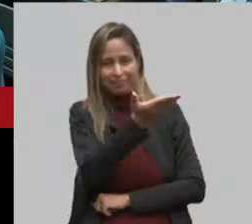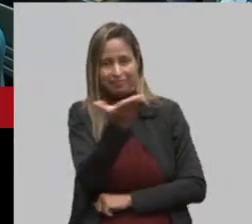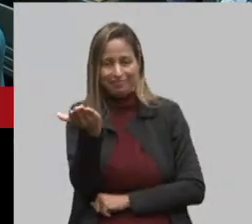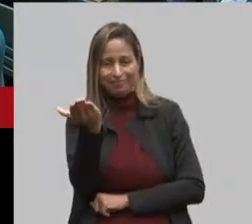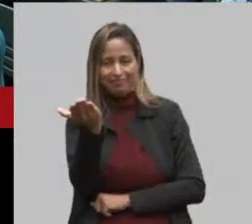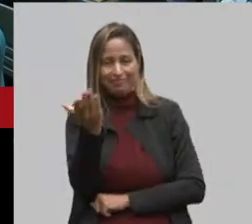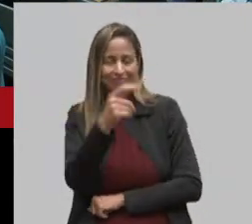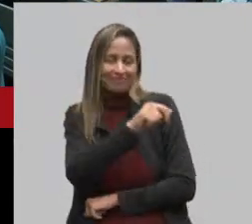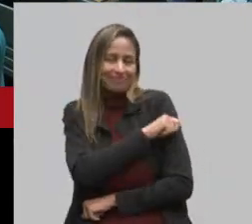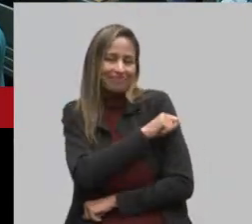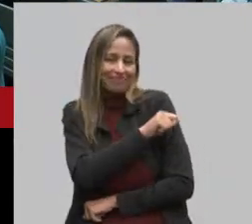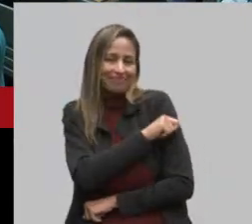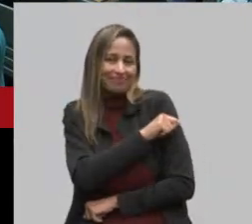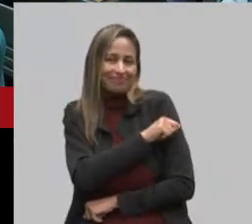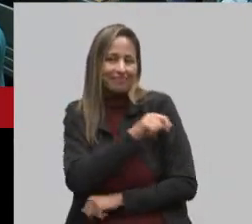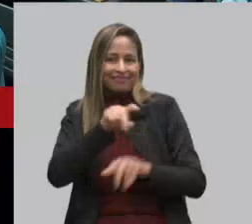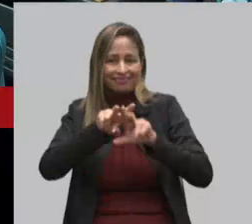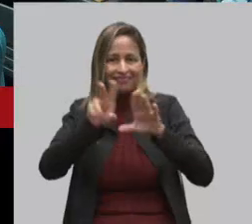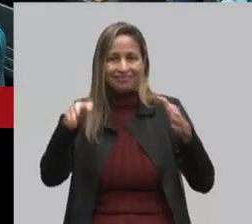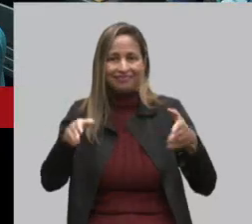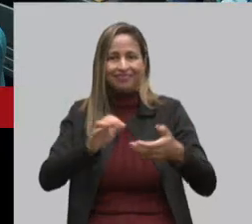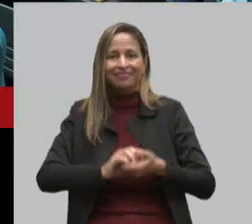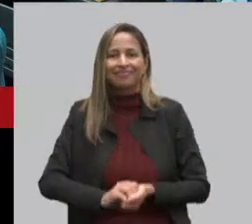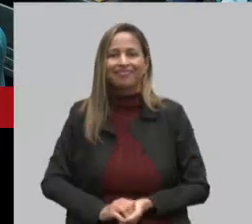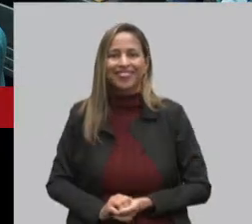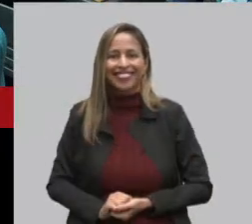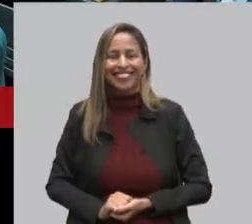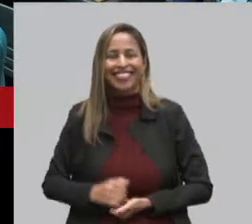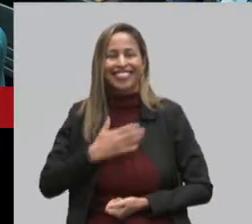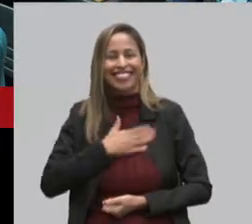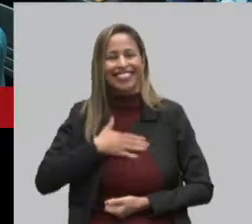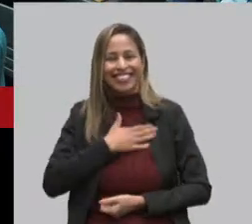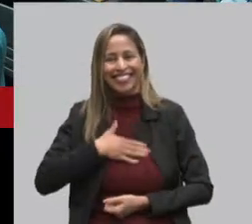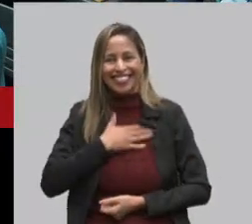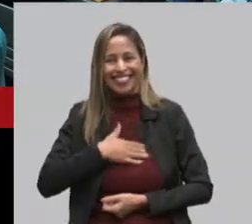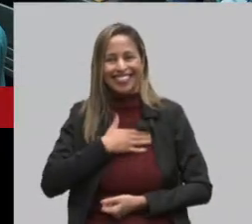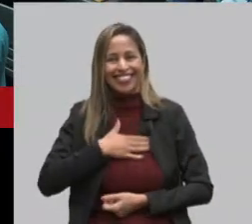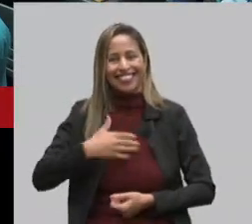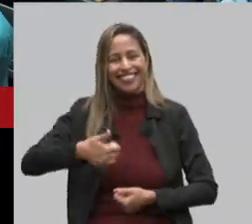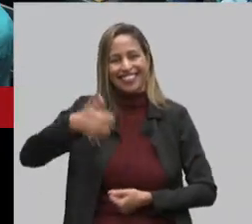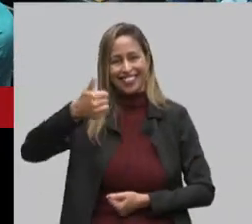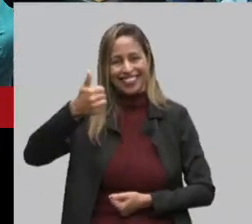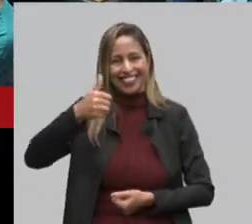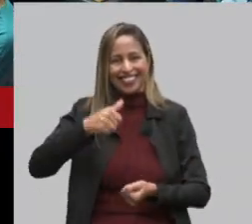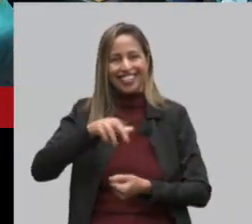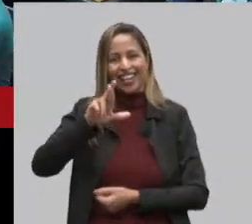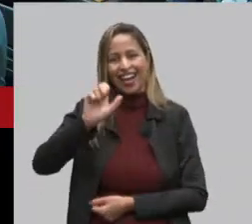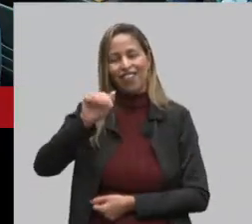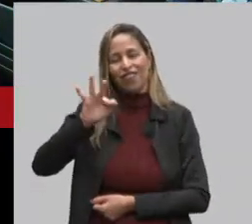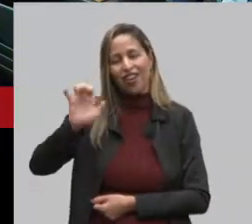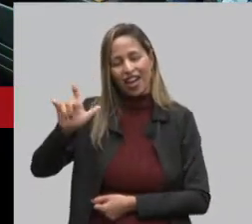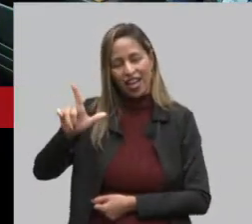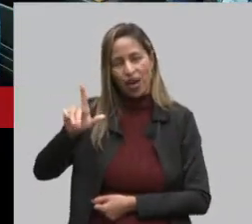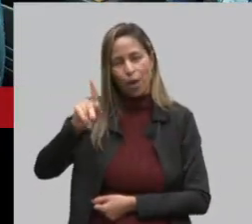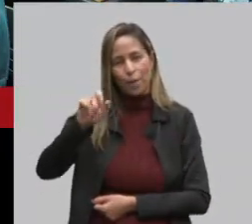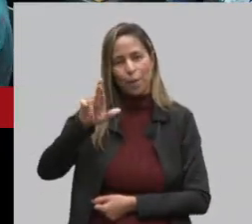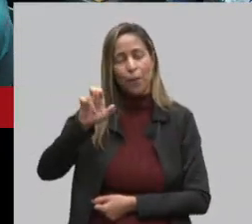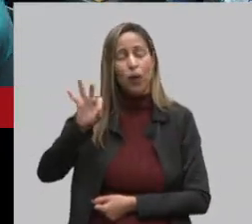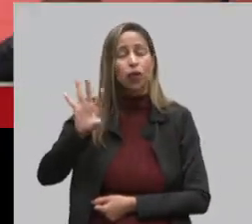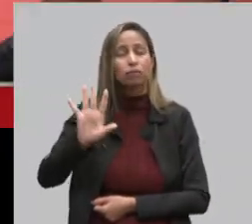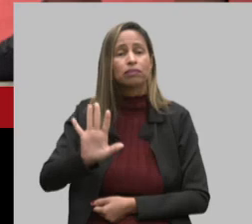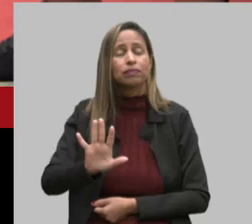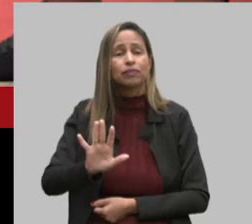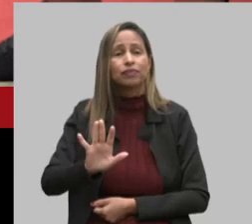alunos que estão na mesa gostaria de falar primeiramente meu nome é Rafael Porto Rezende da cidade de Nova